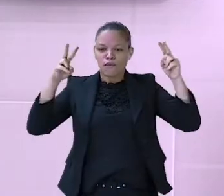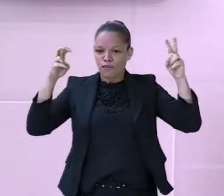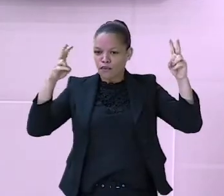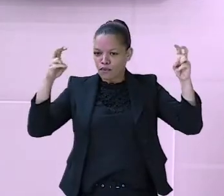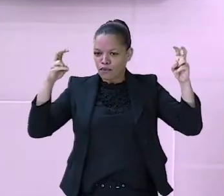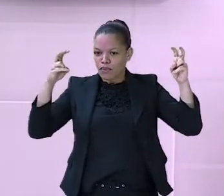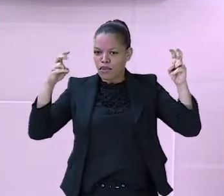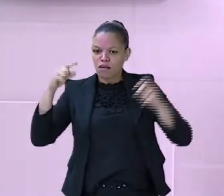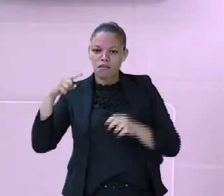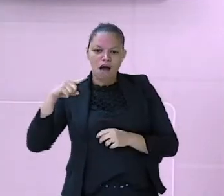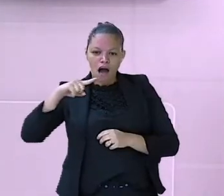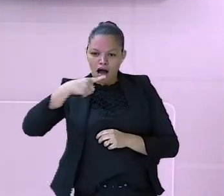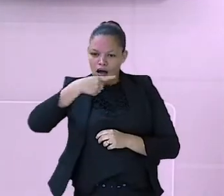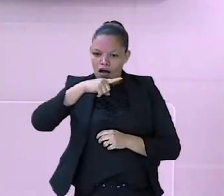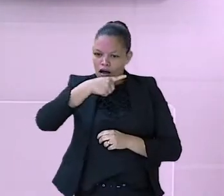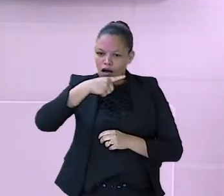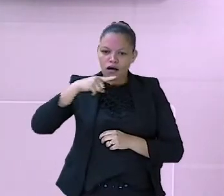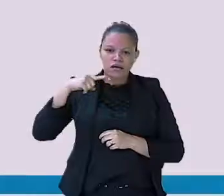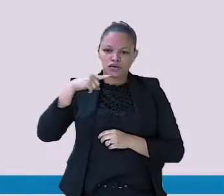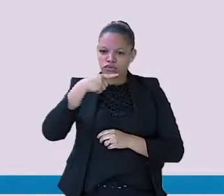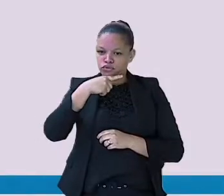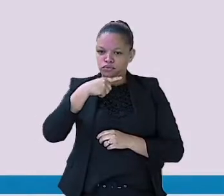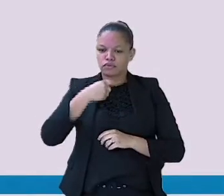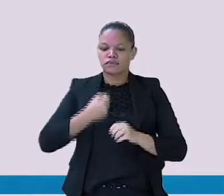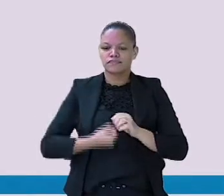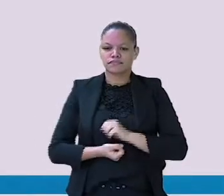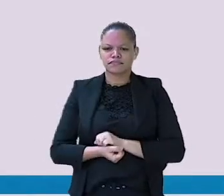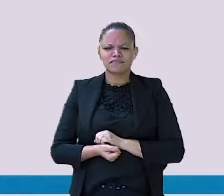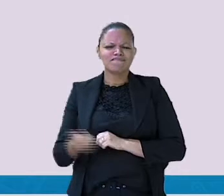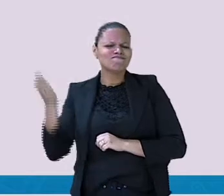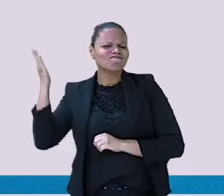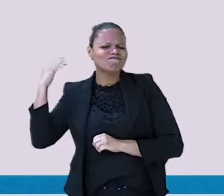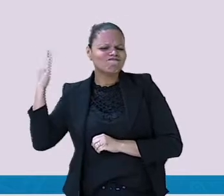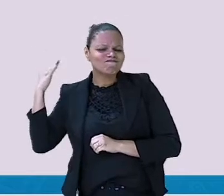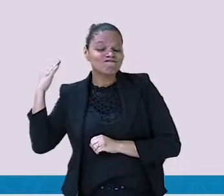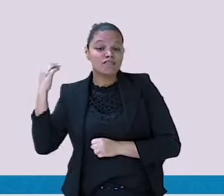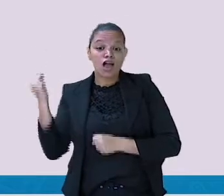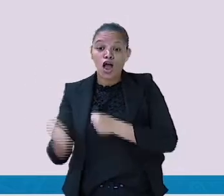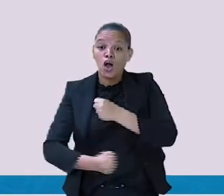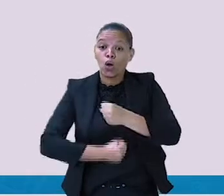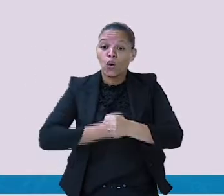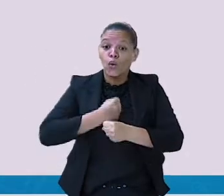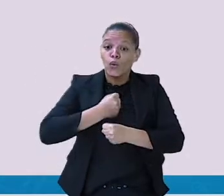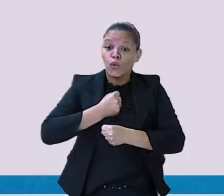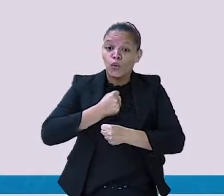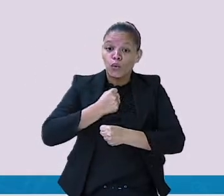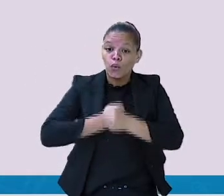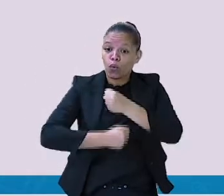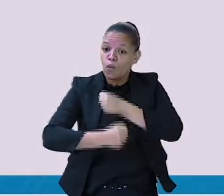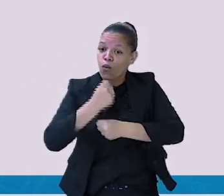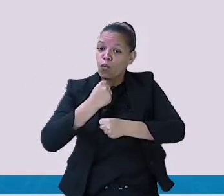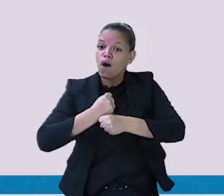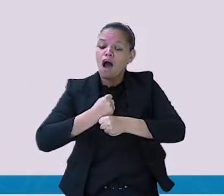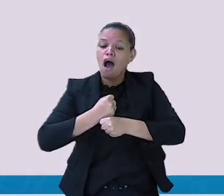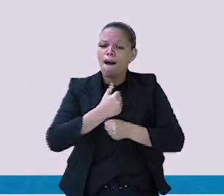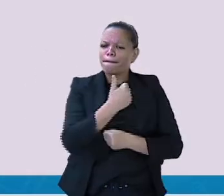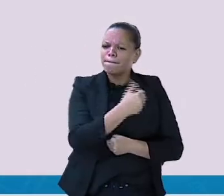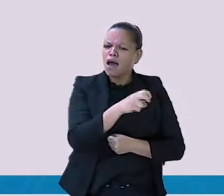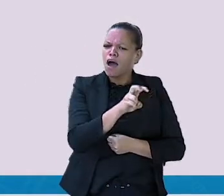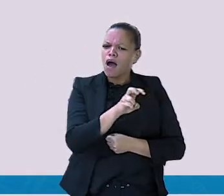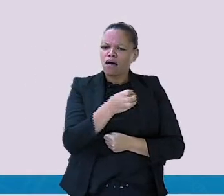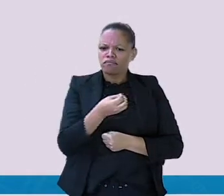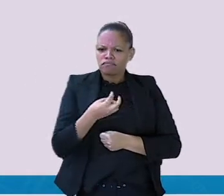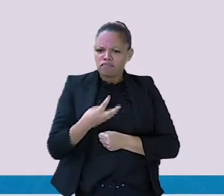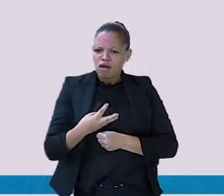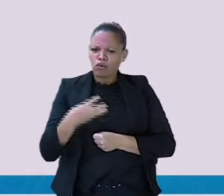cana-de-açúcar. Bom, no ano de 1530, os portugueses começaram a finalmente se